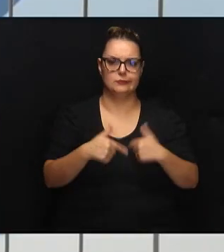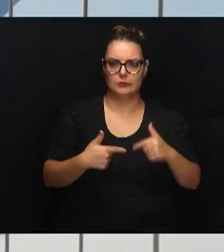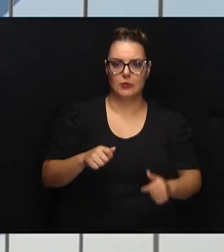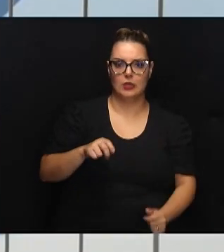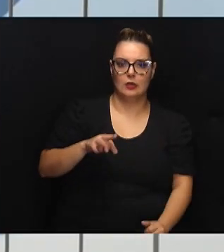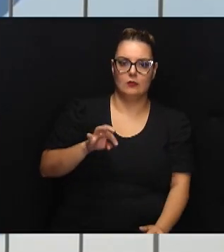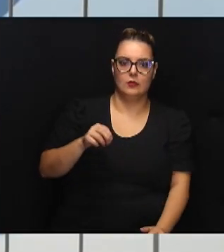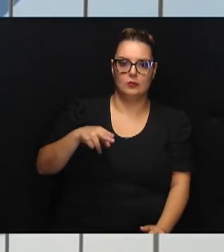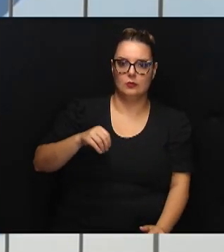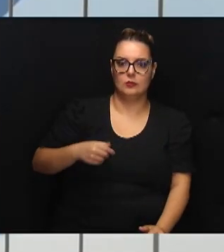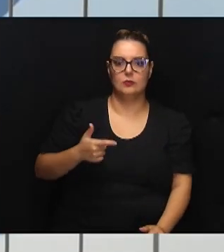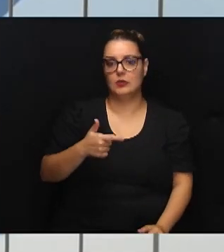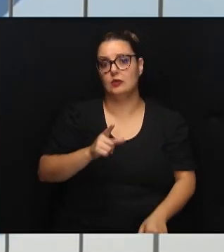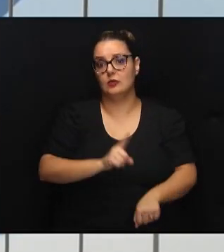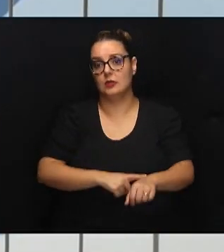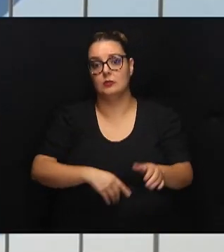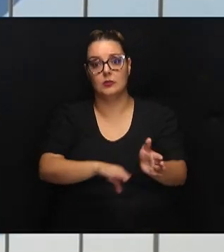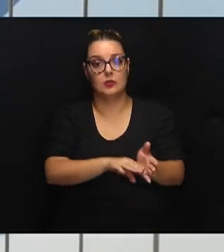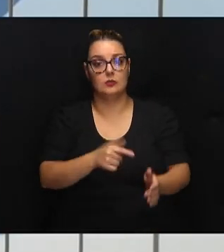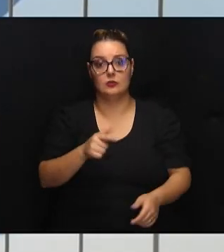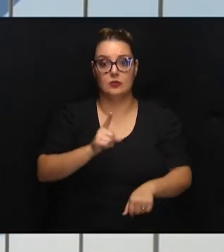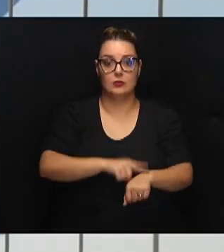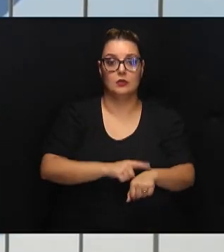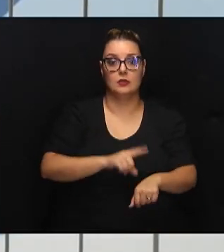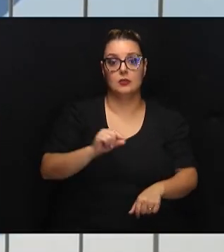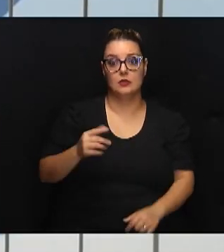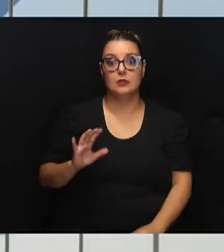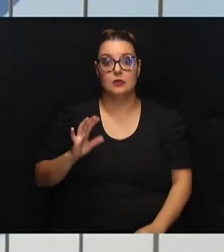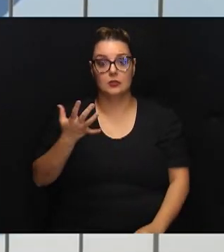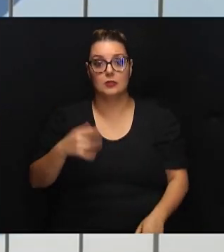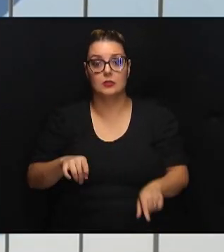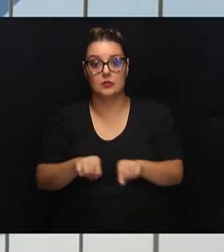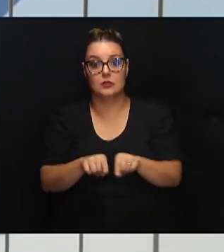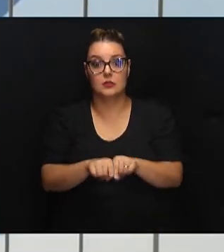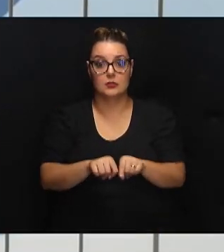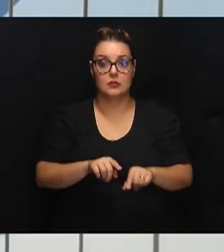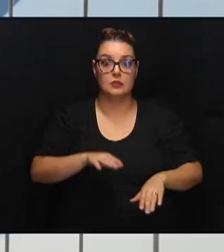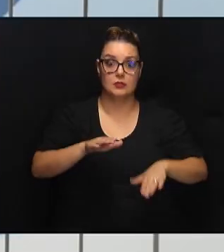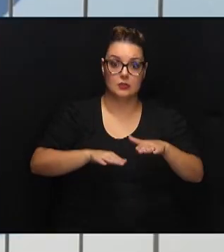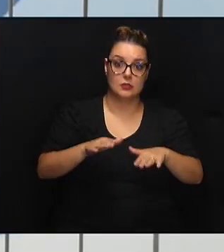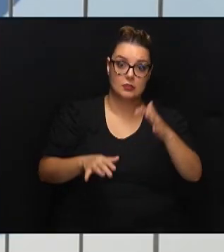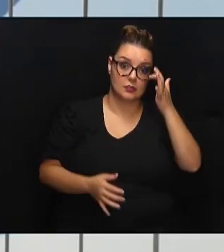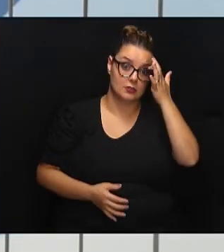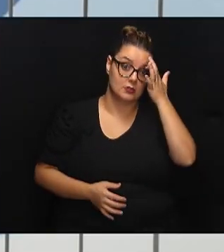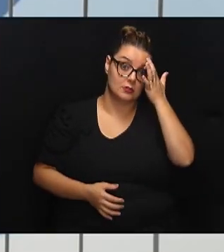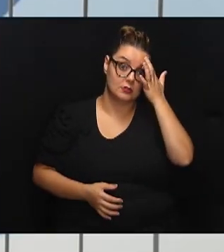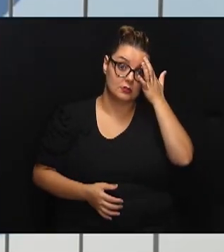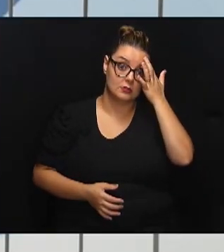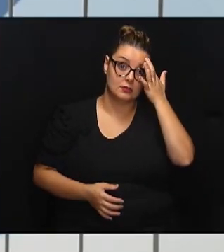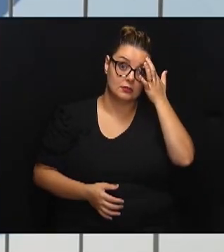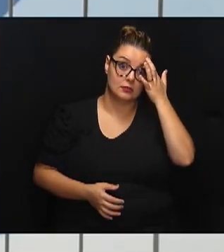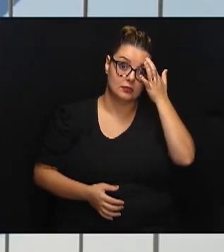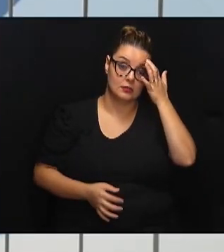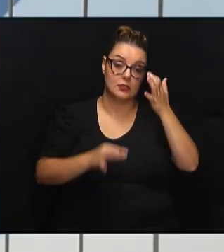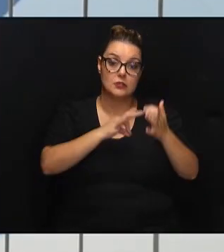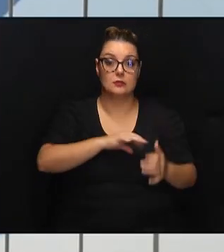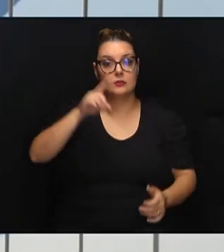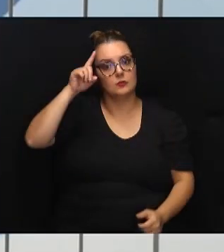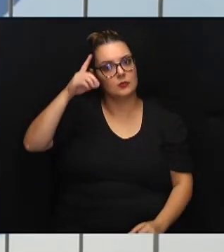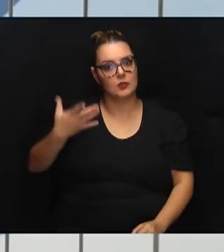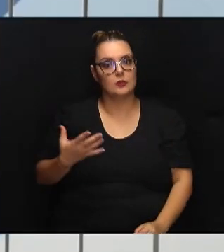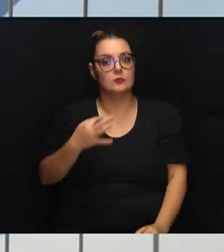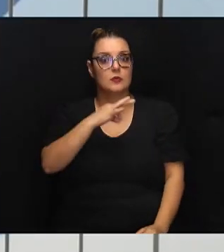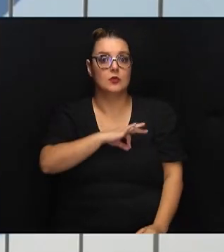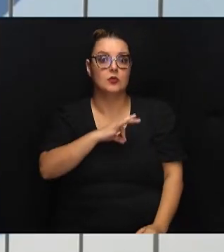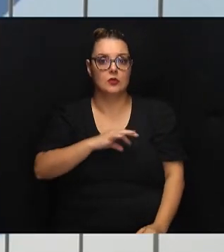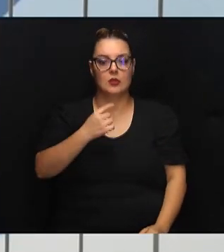horário para chegar, às vezes não tem horário para sair. E acontece também muitas vezes de ganhar por dia. Ele recebe aquele salário